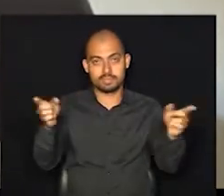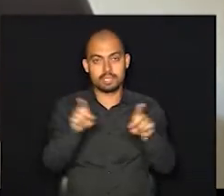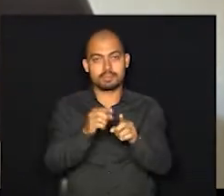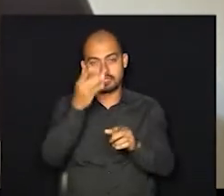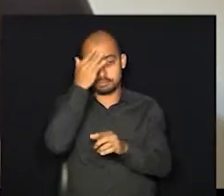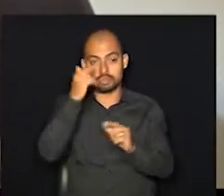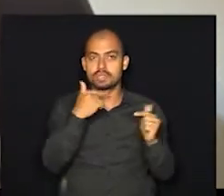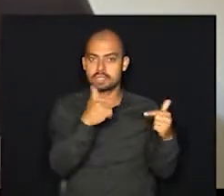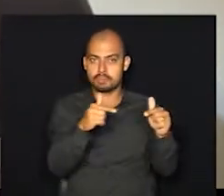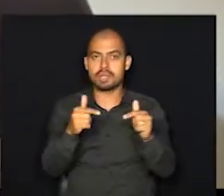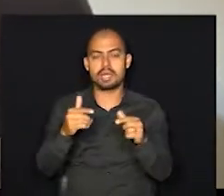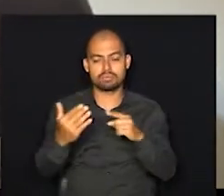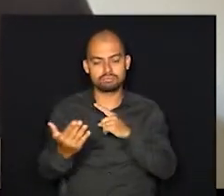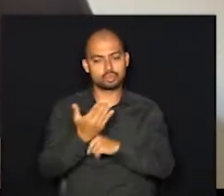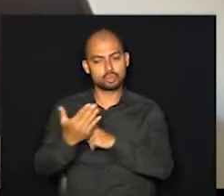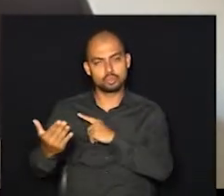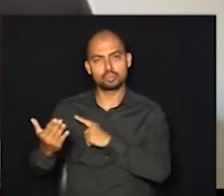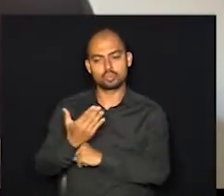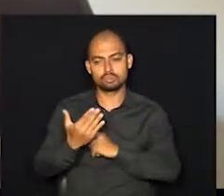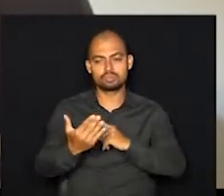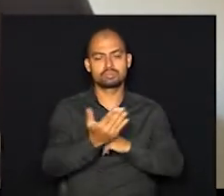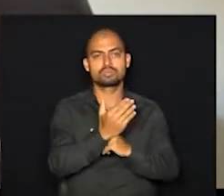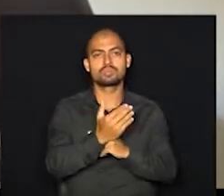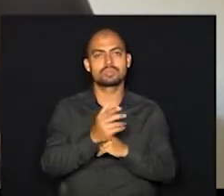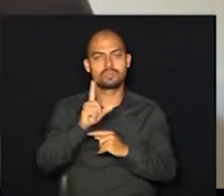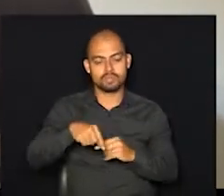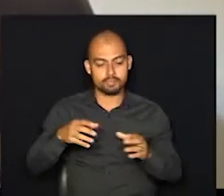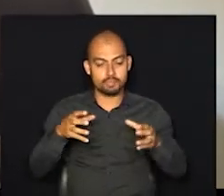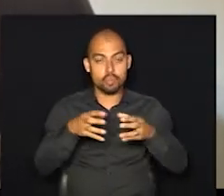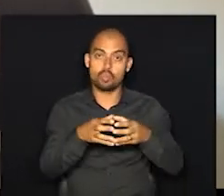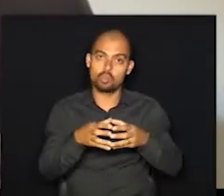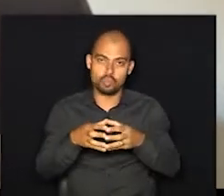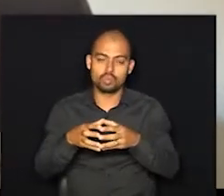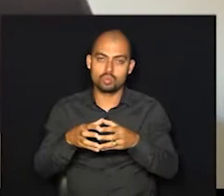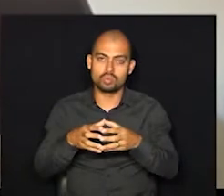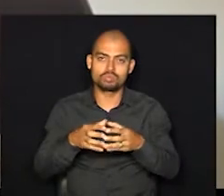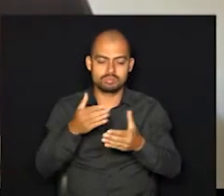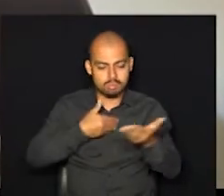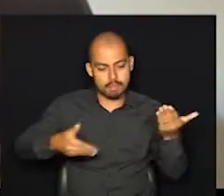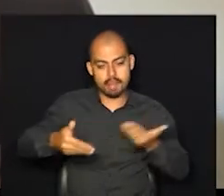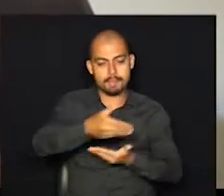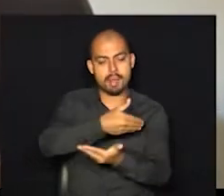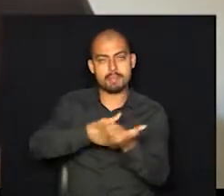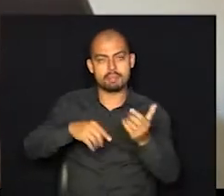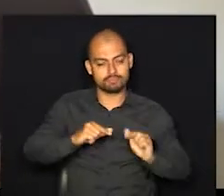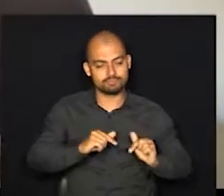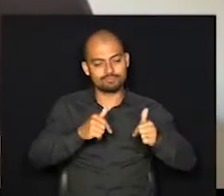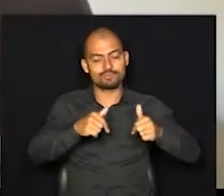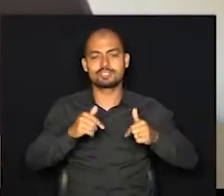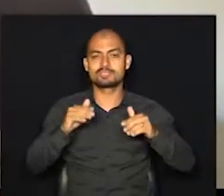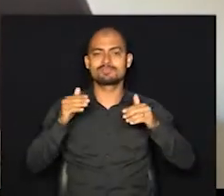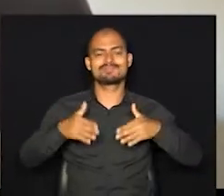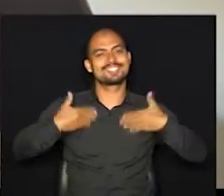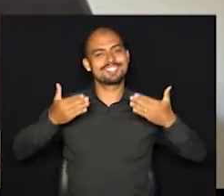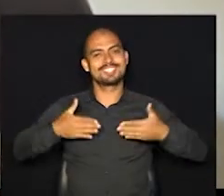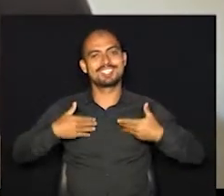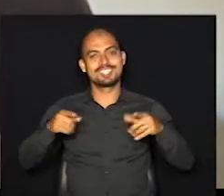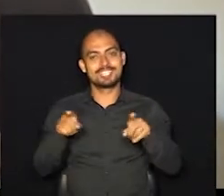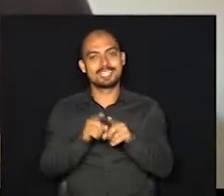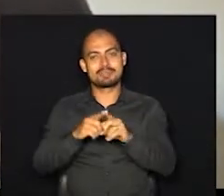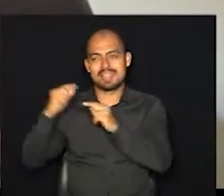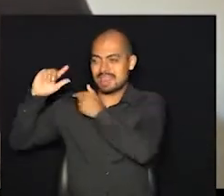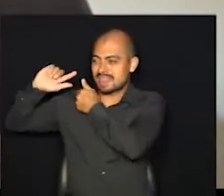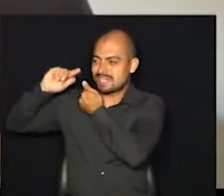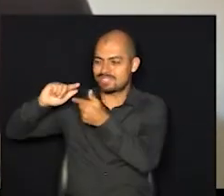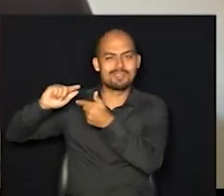mundo que se envolveu na campanha, que ajudou, que contribuiu, uma campanha coletiva, com muita força, alegria, mudando aí